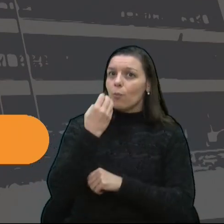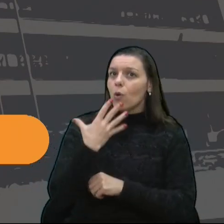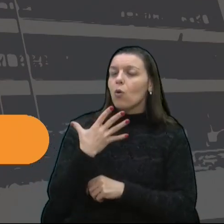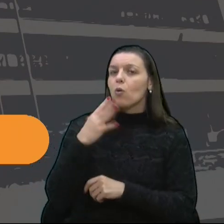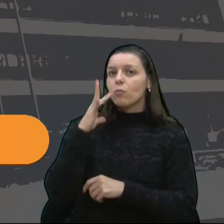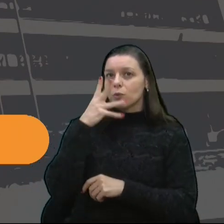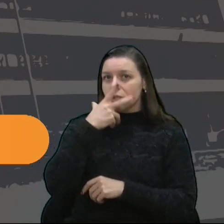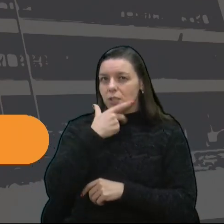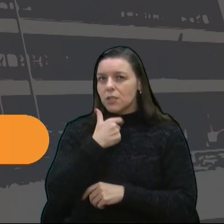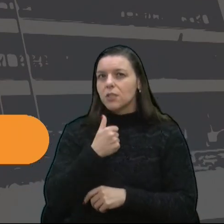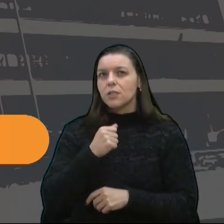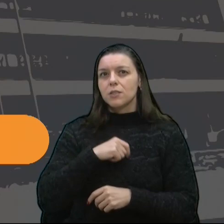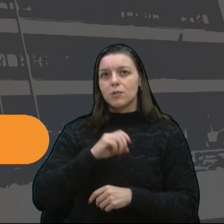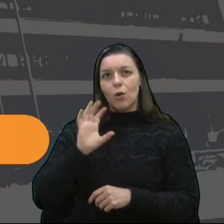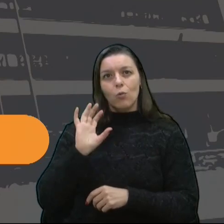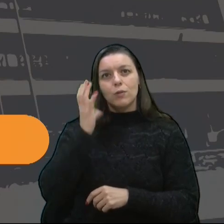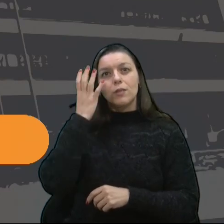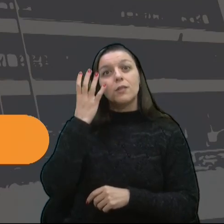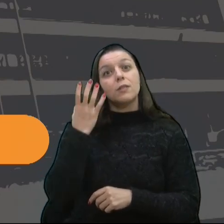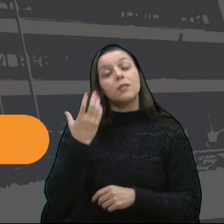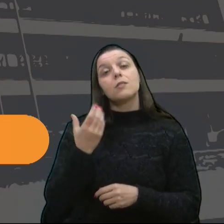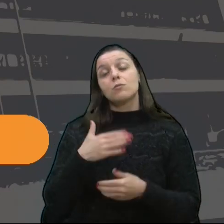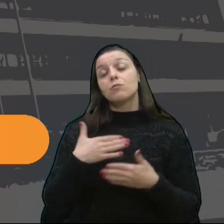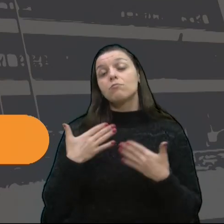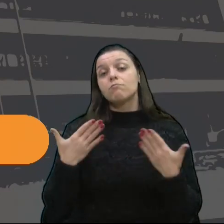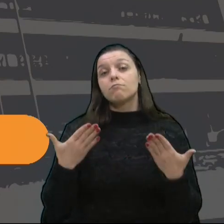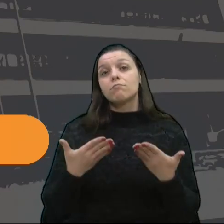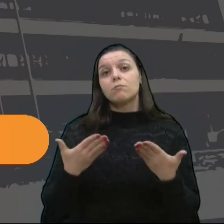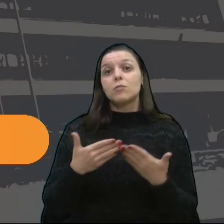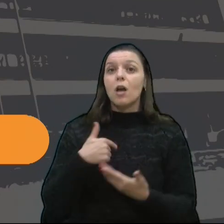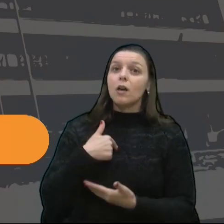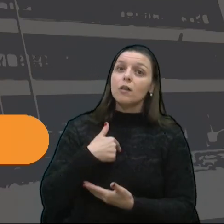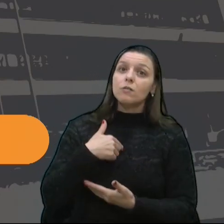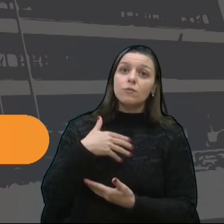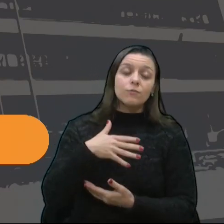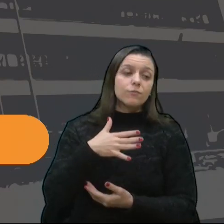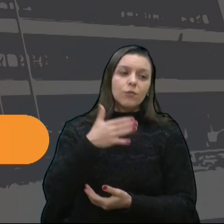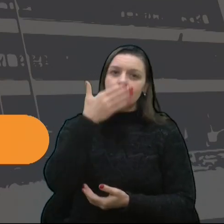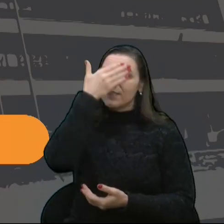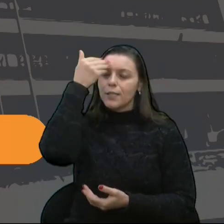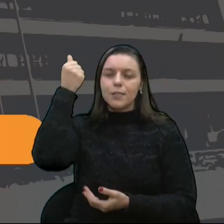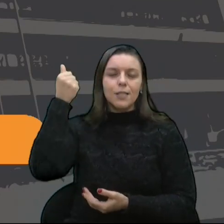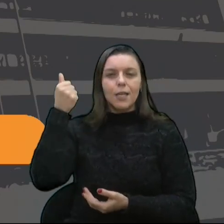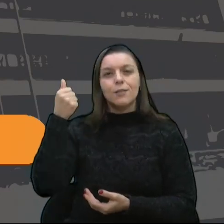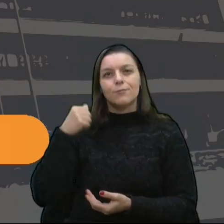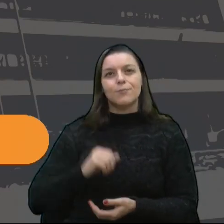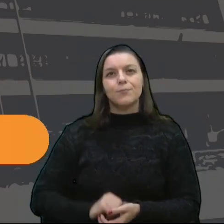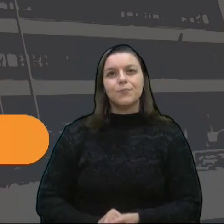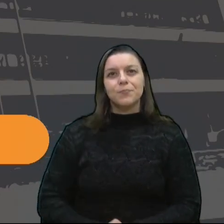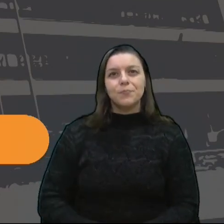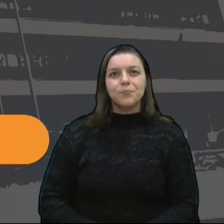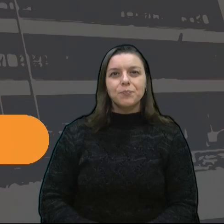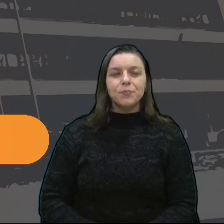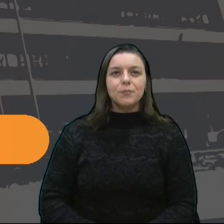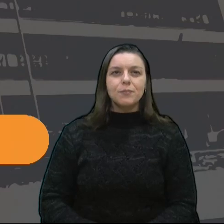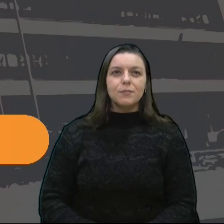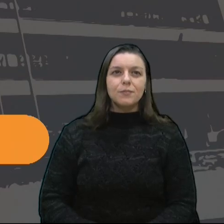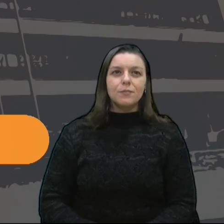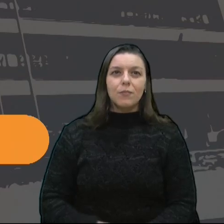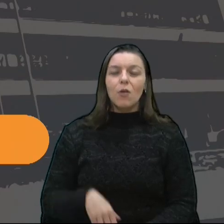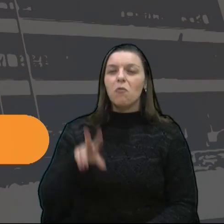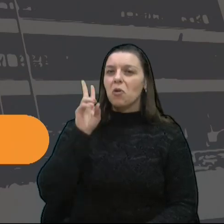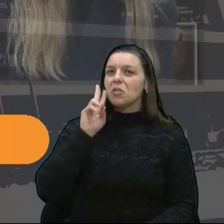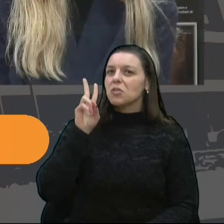ter acontecido por si só já foi algo assim que eu não vou esquecer, com certeza. Foi histórico